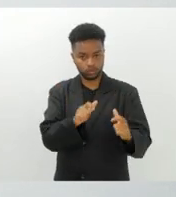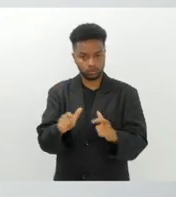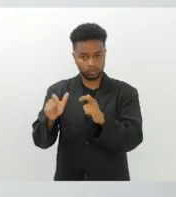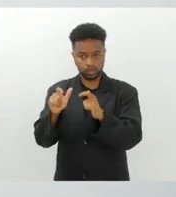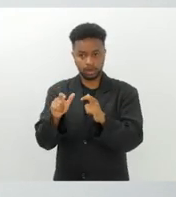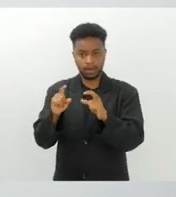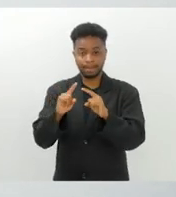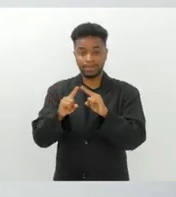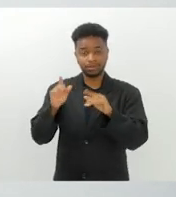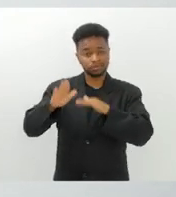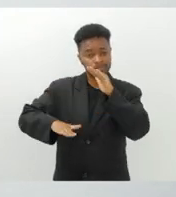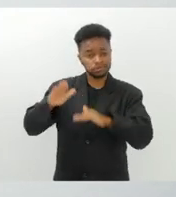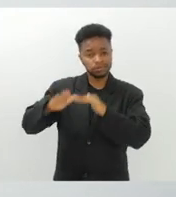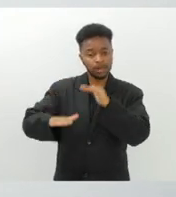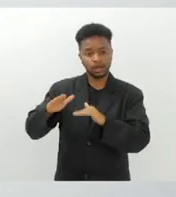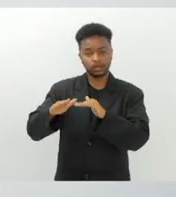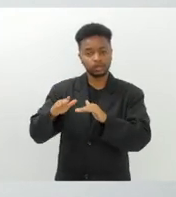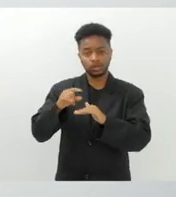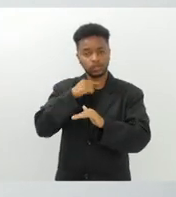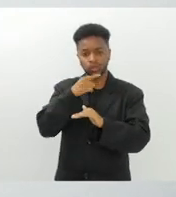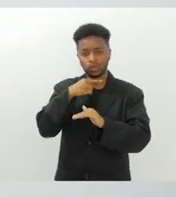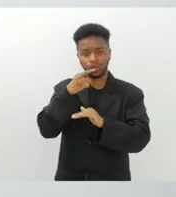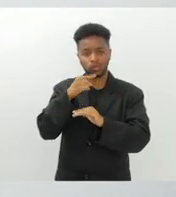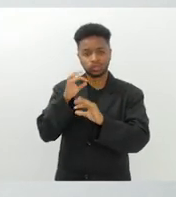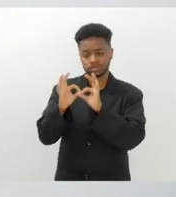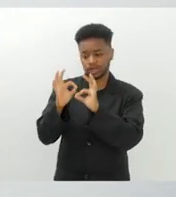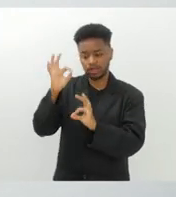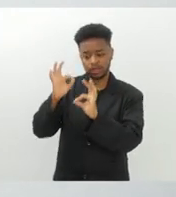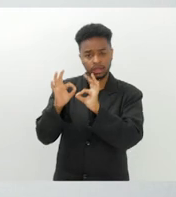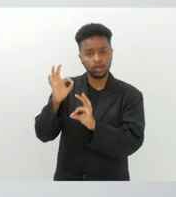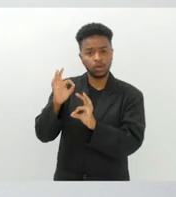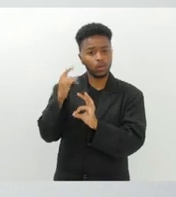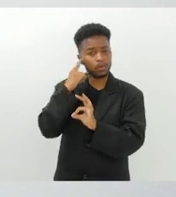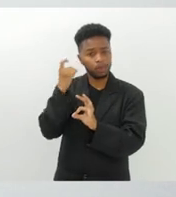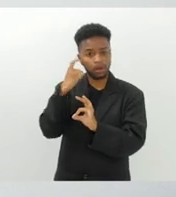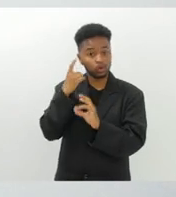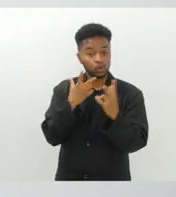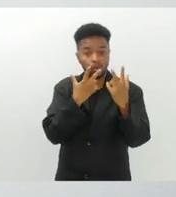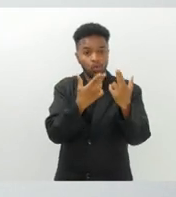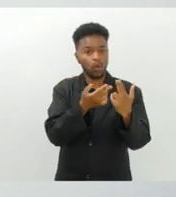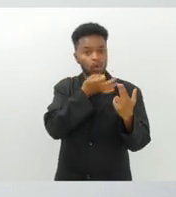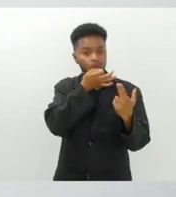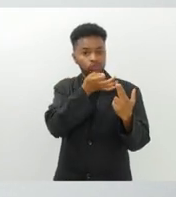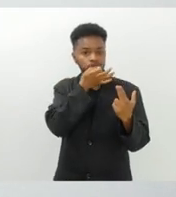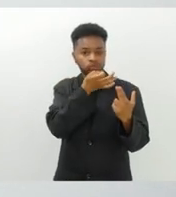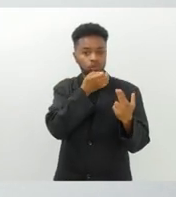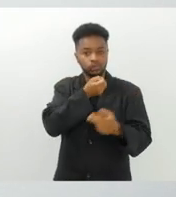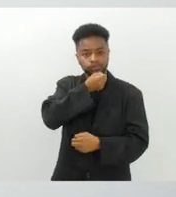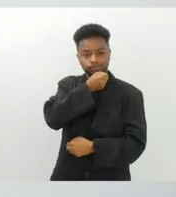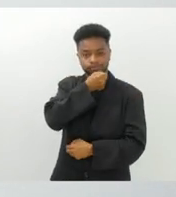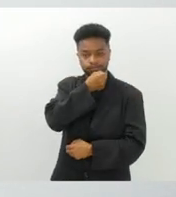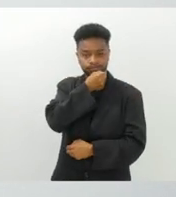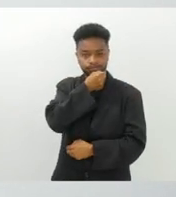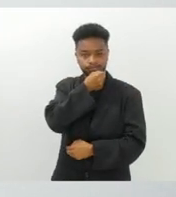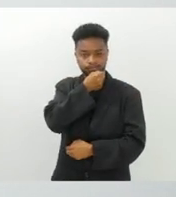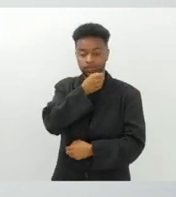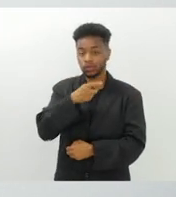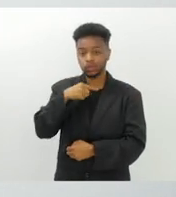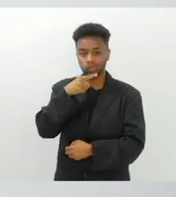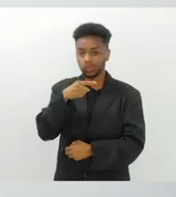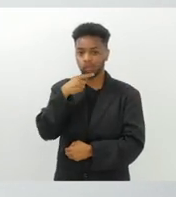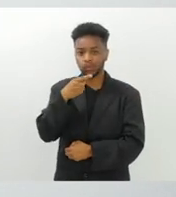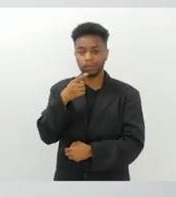medição do atabaque não chega no mesmo impacto do que uma caixa de som, não chega no mesmo impacto do